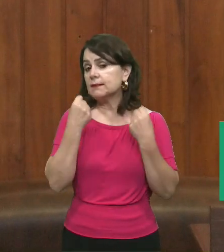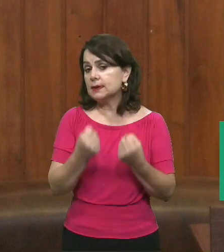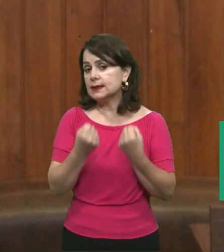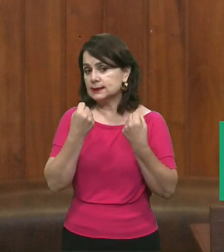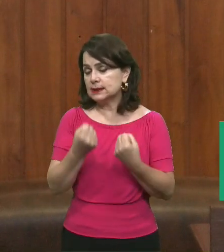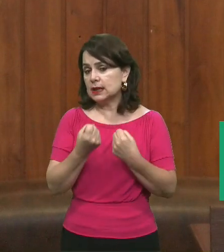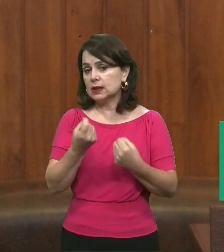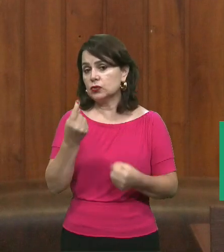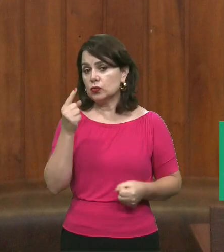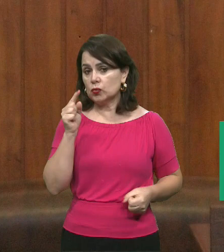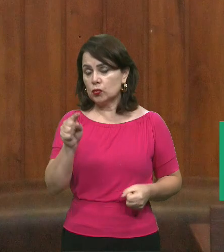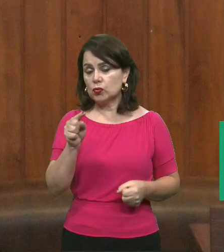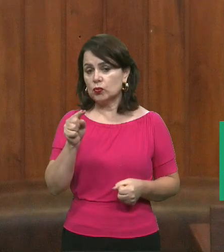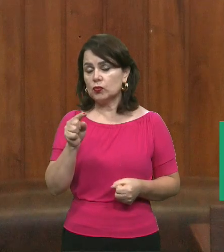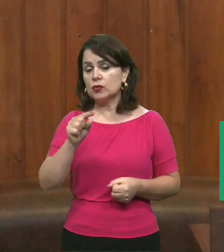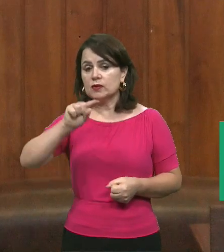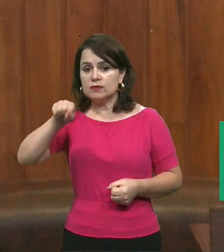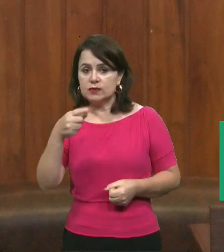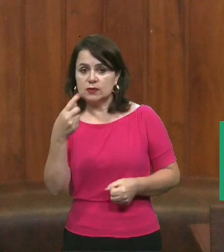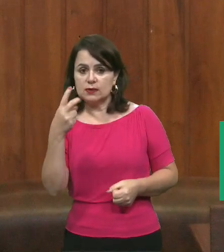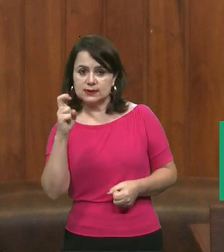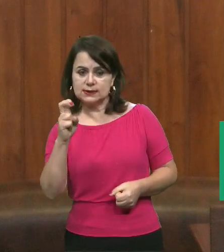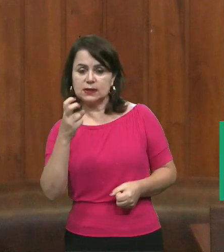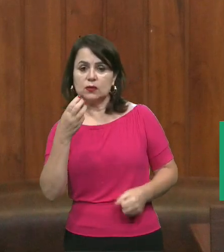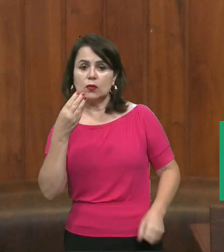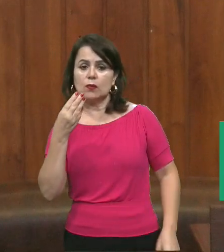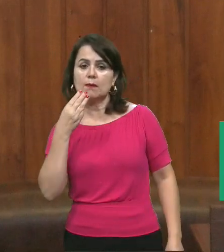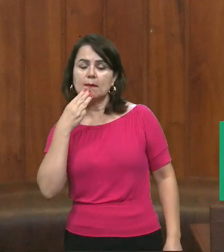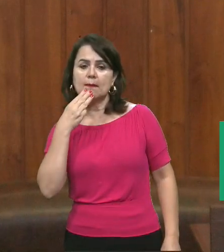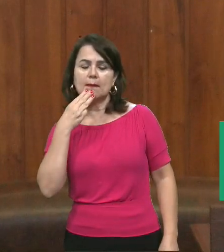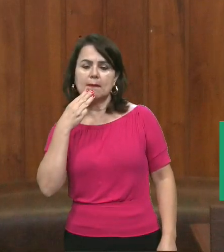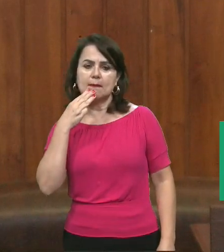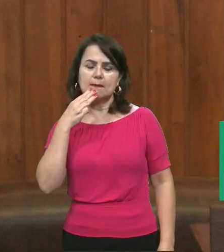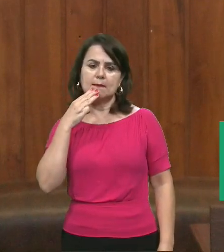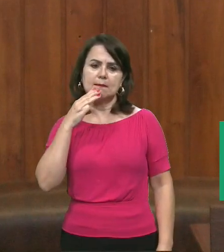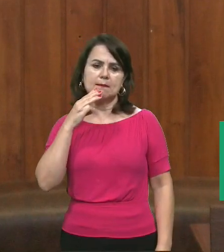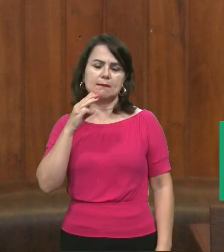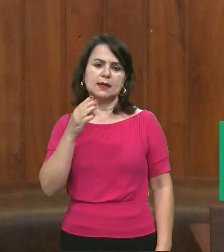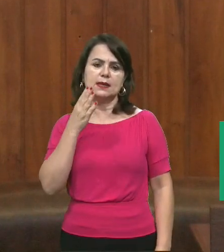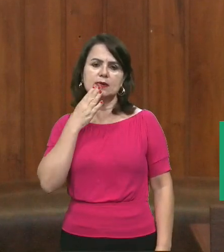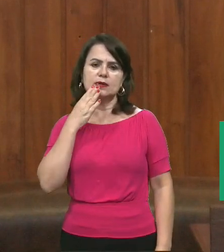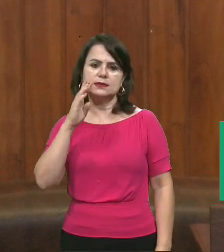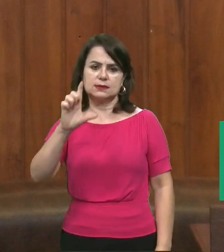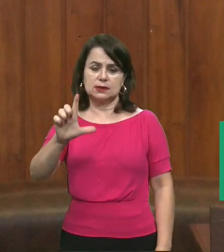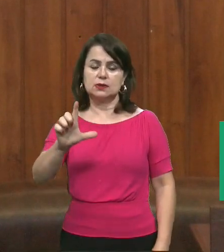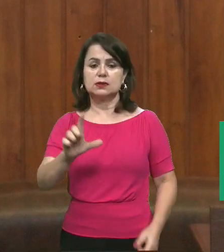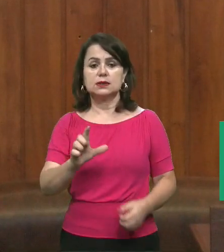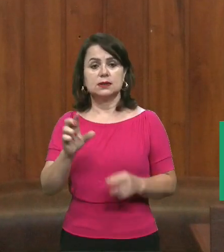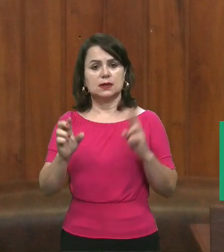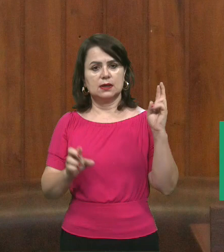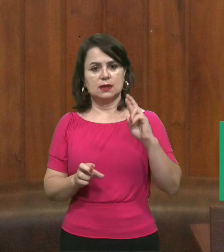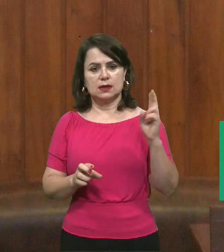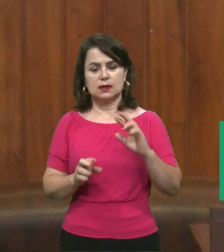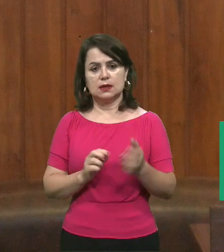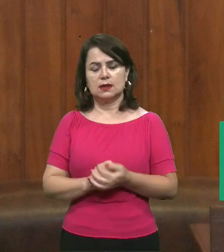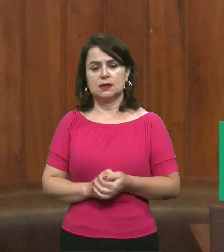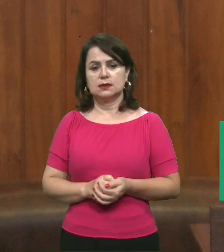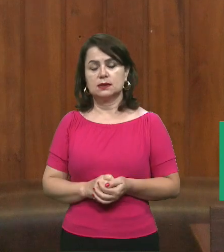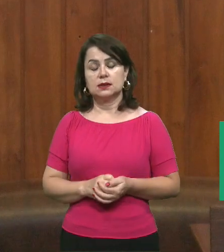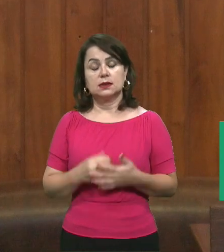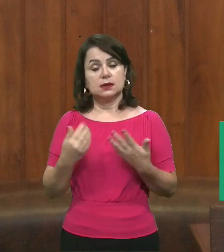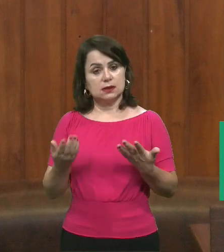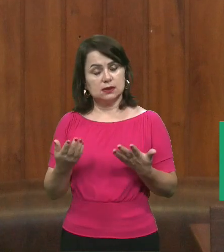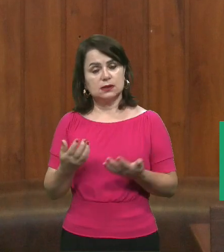de reais, né, Renato? 1,5 bilhões de reais até o final do ano. São 3 megacenas da